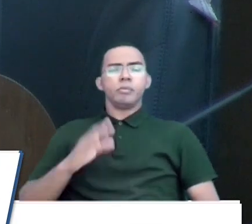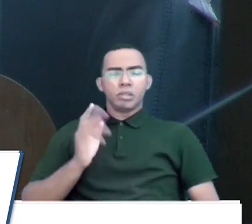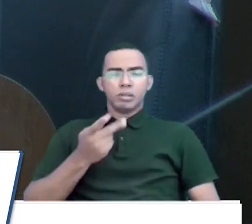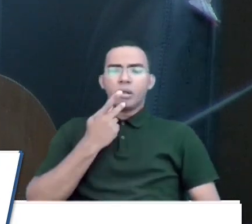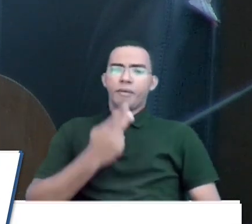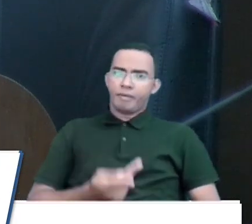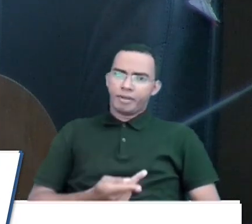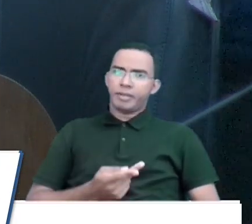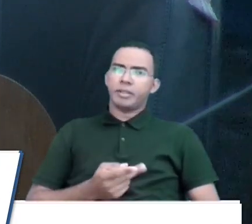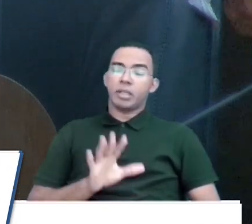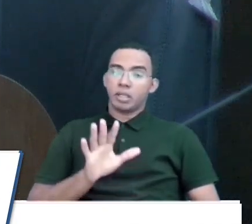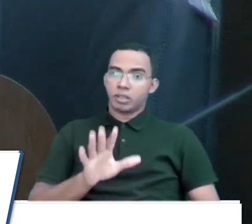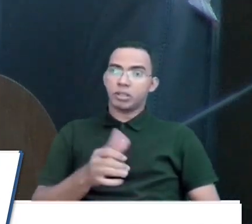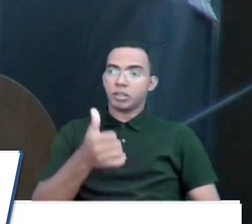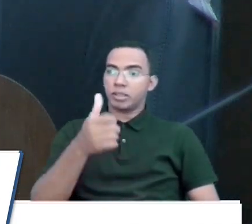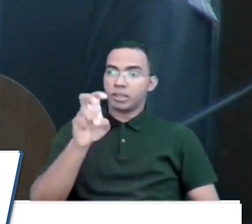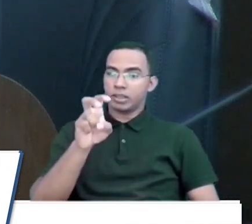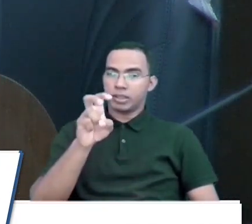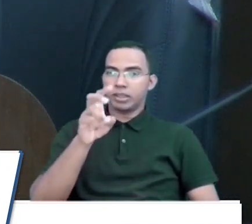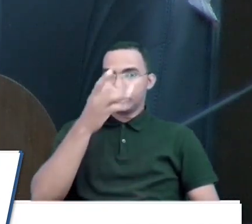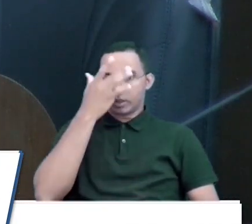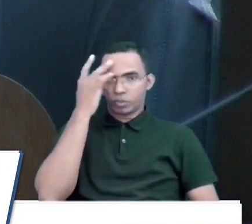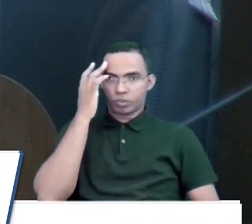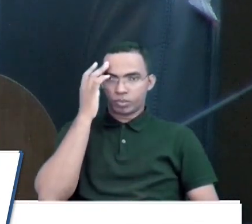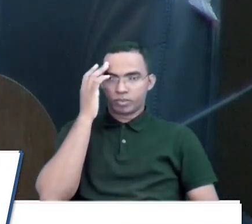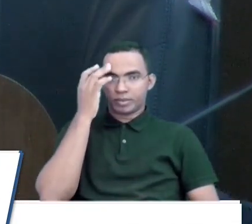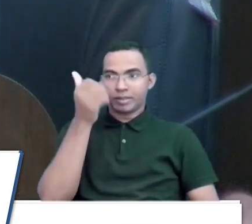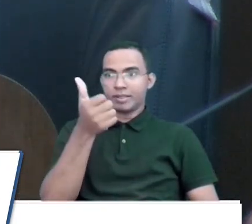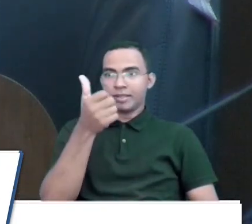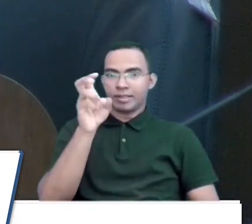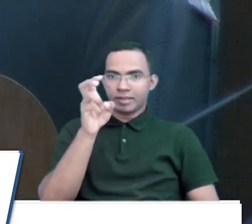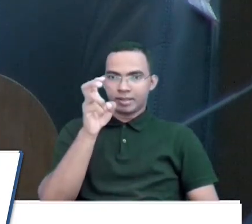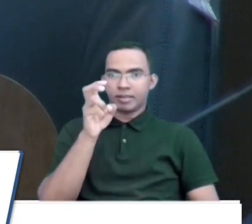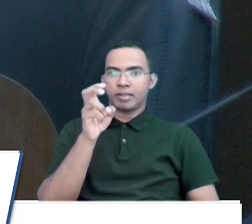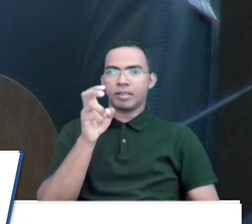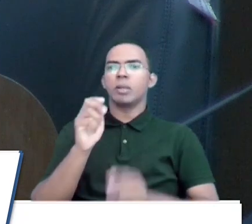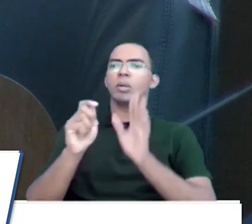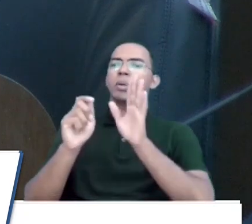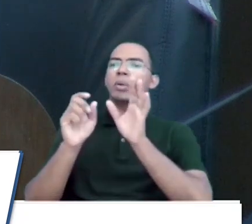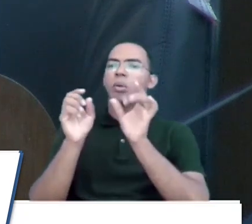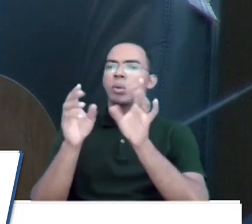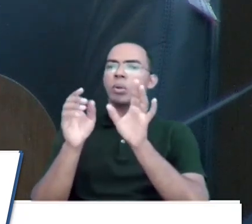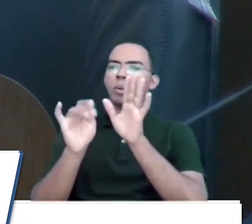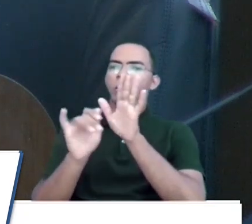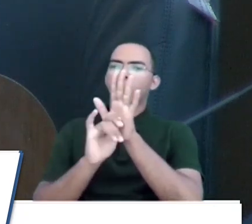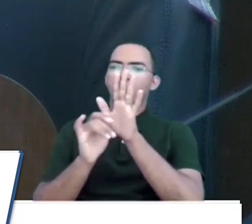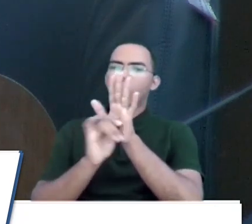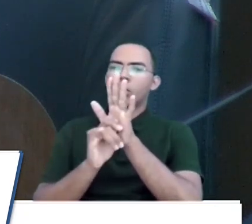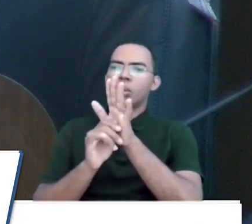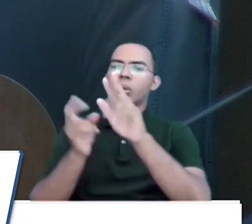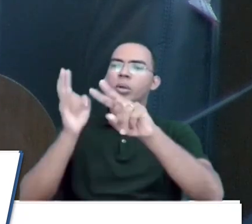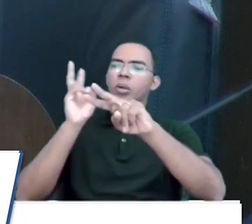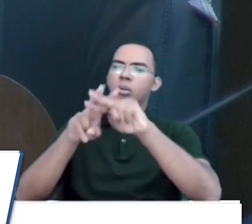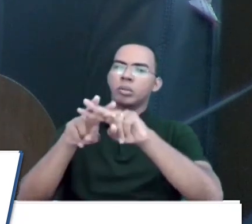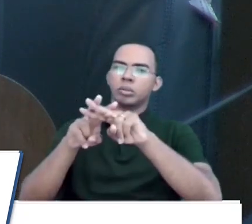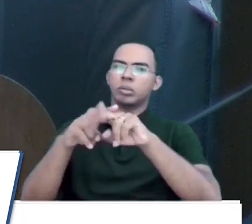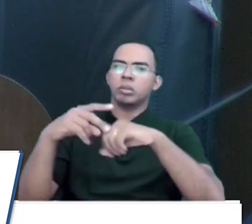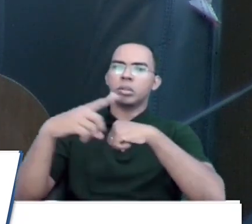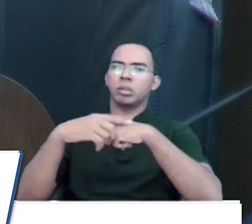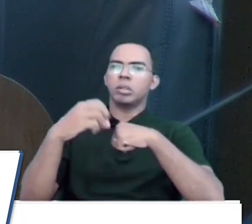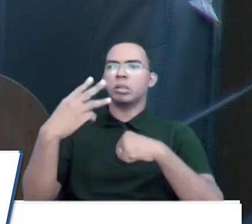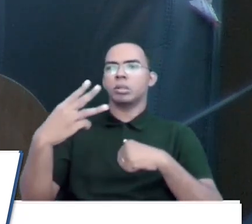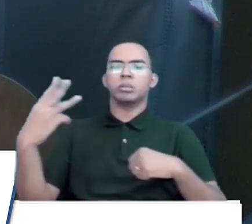Pegaram esses dias 15 pessoas. 15. Tráfico, o que é tráfico? Faz a atuação no artigo